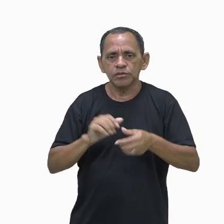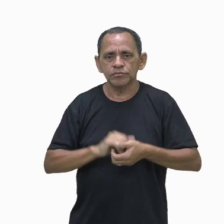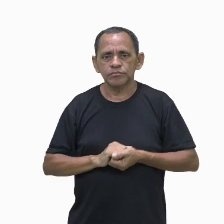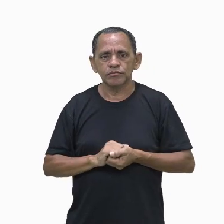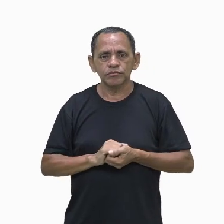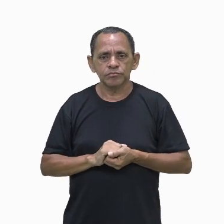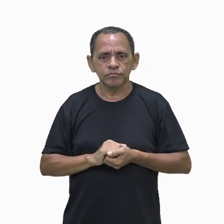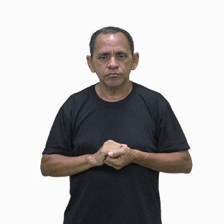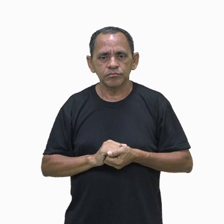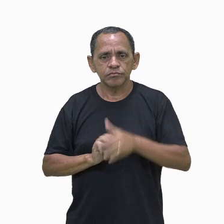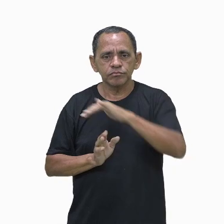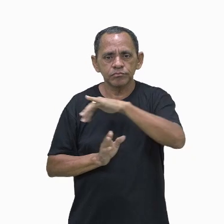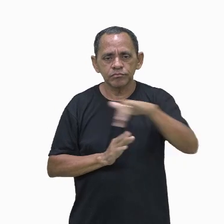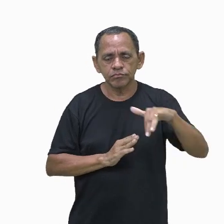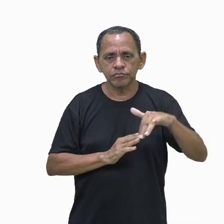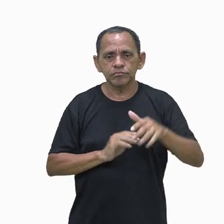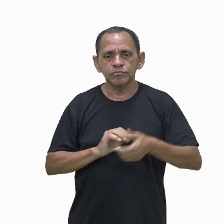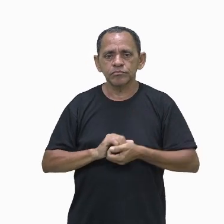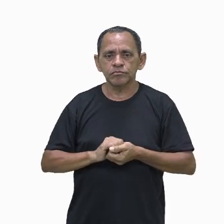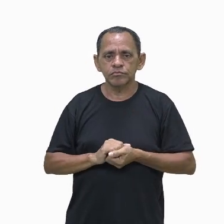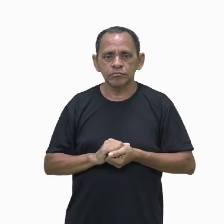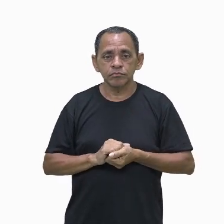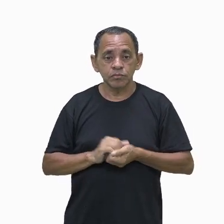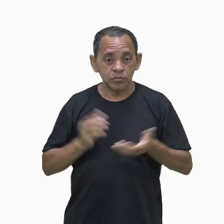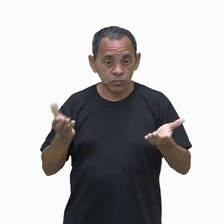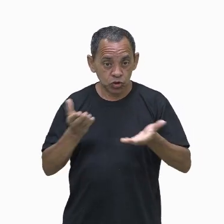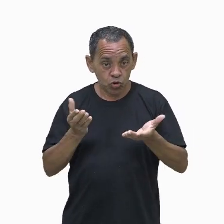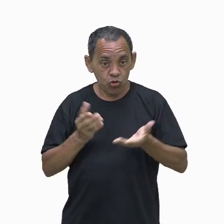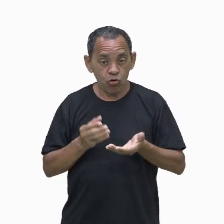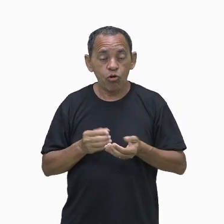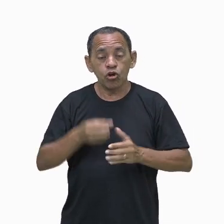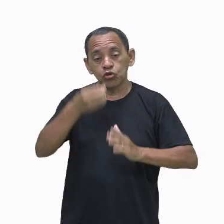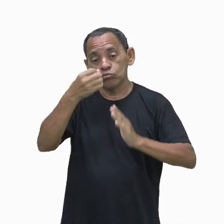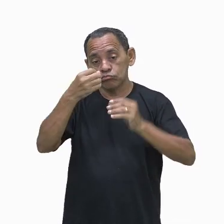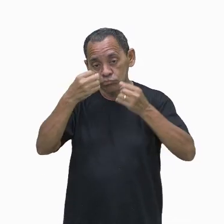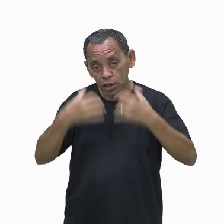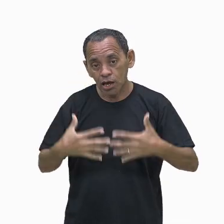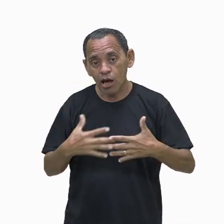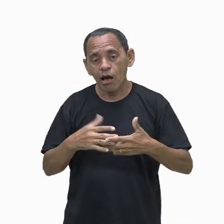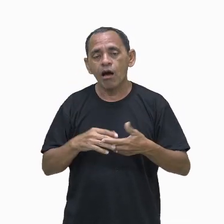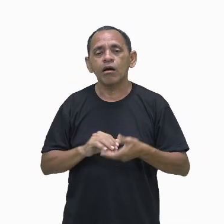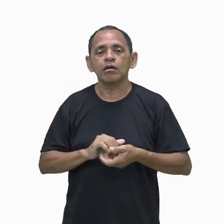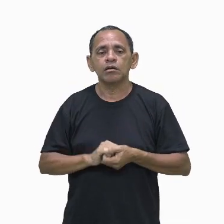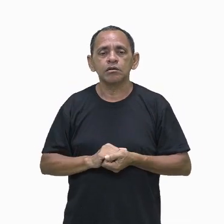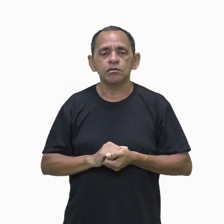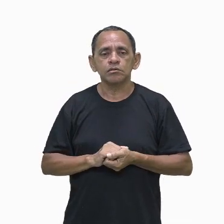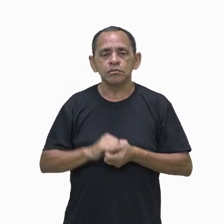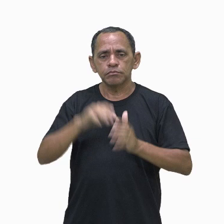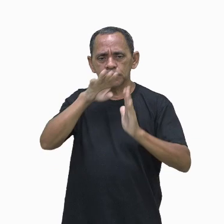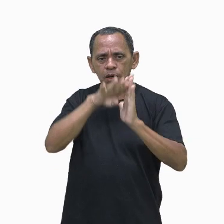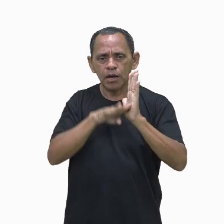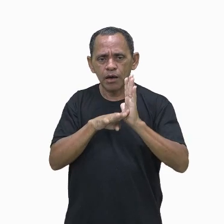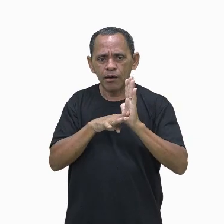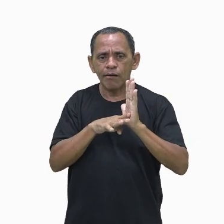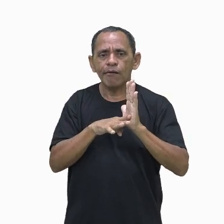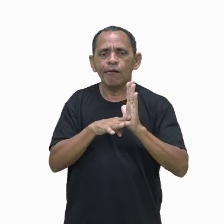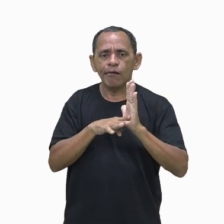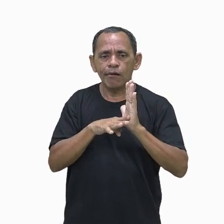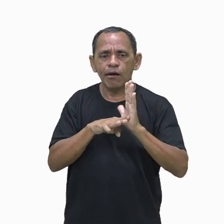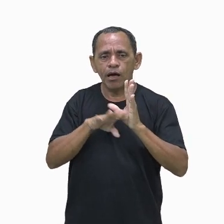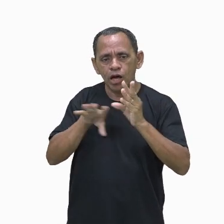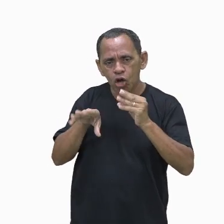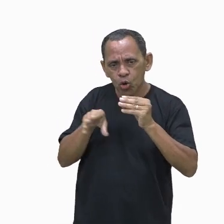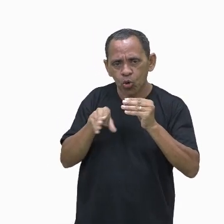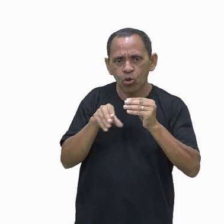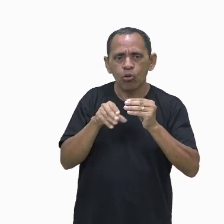dar continuidade, nós vamos falar sobre uma outra classe, a nossa última classe aqui de compostos orgânicos